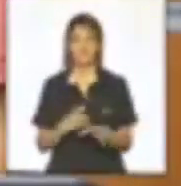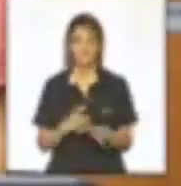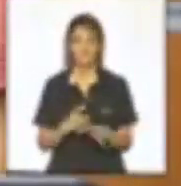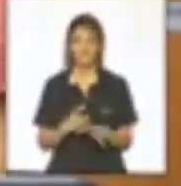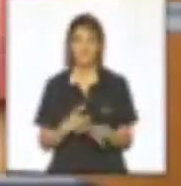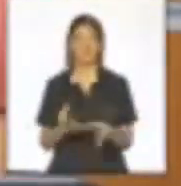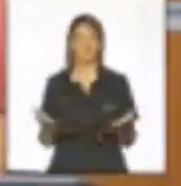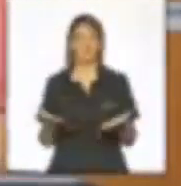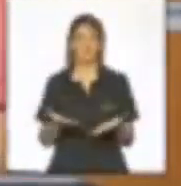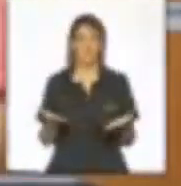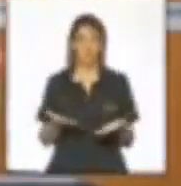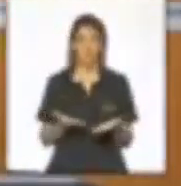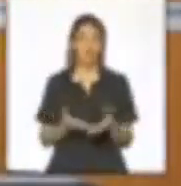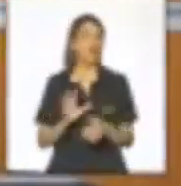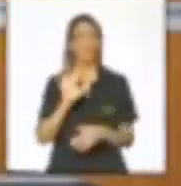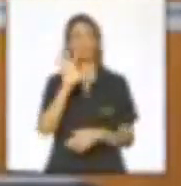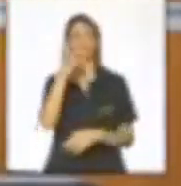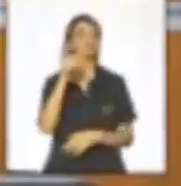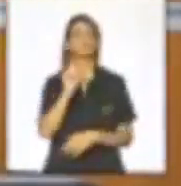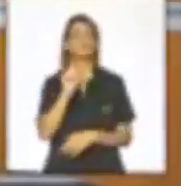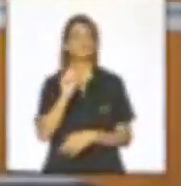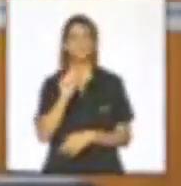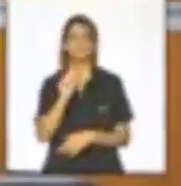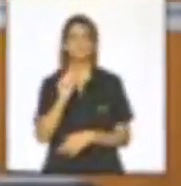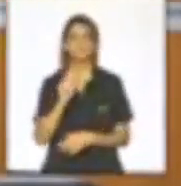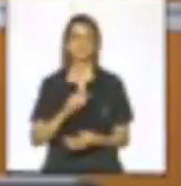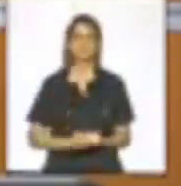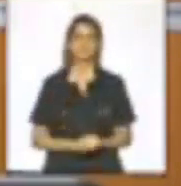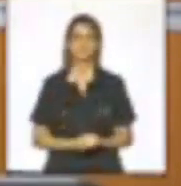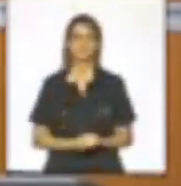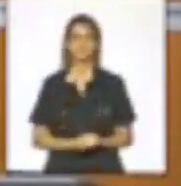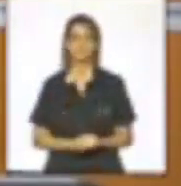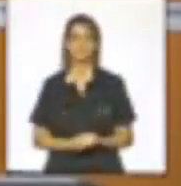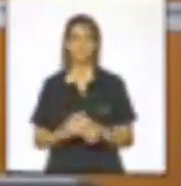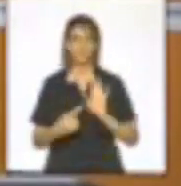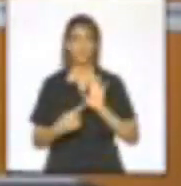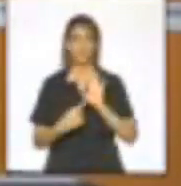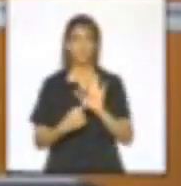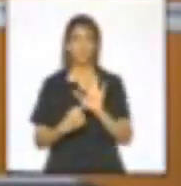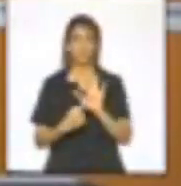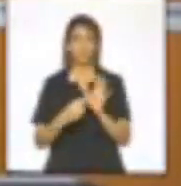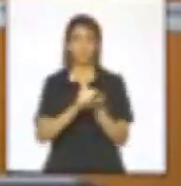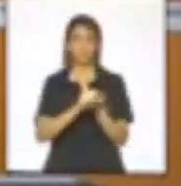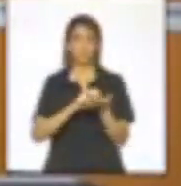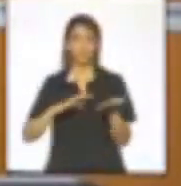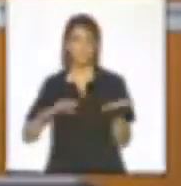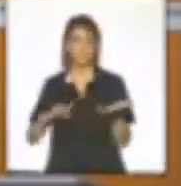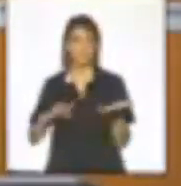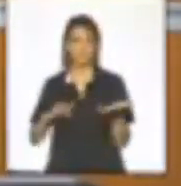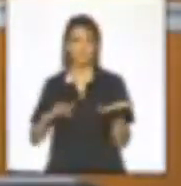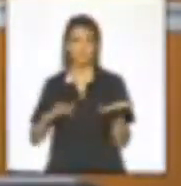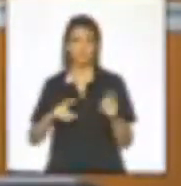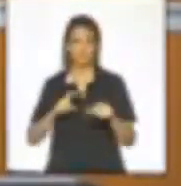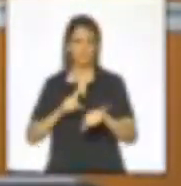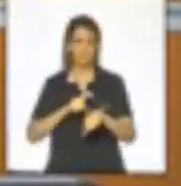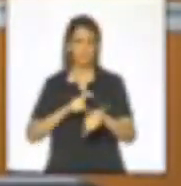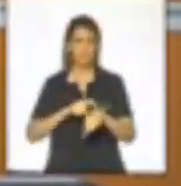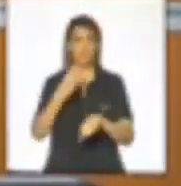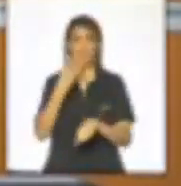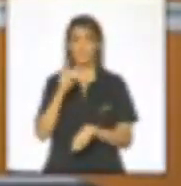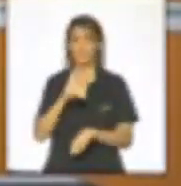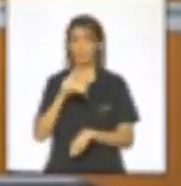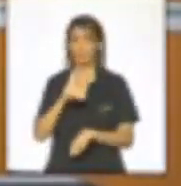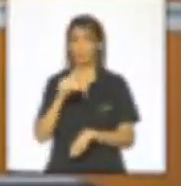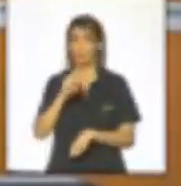Terminei. Então, vamos lá. Então, o que que vai acontecer agora? Eu vou colocar para você um exercício. Eu vou dar um tempo de 3 minutos